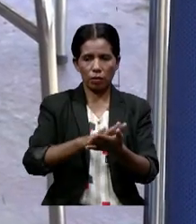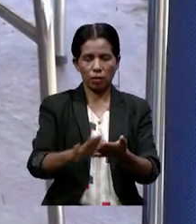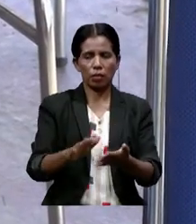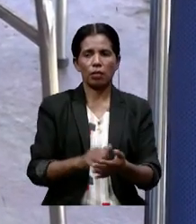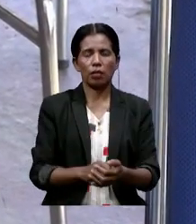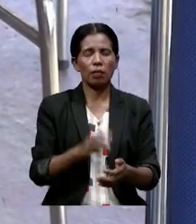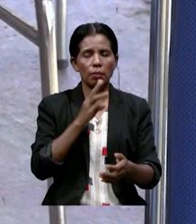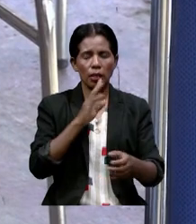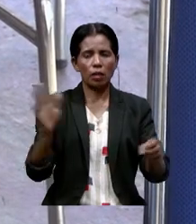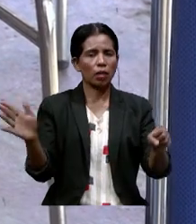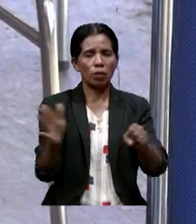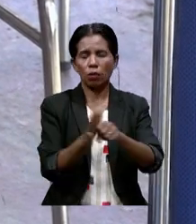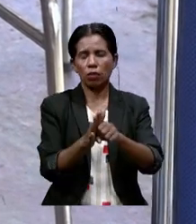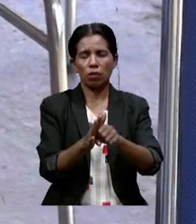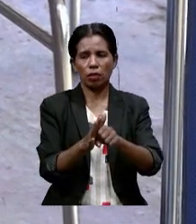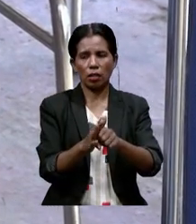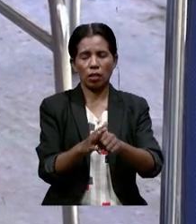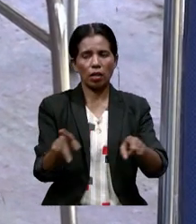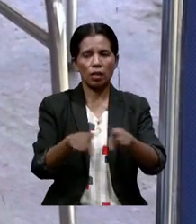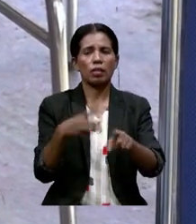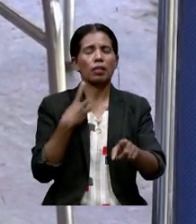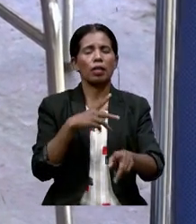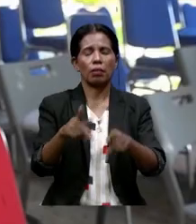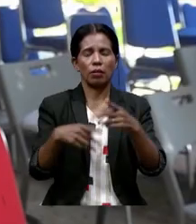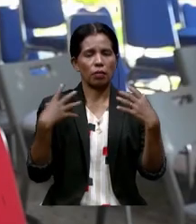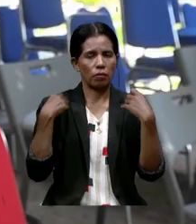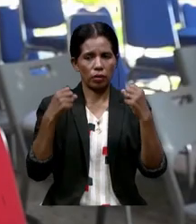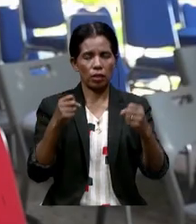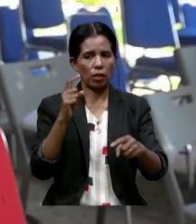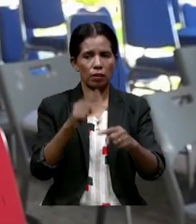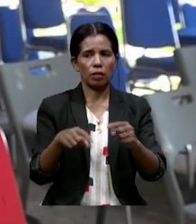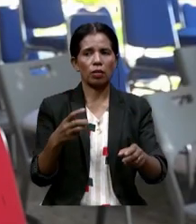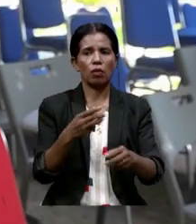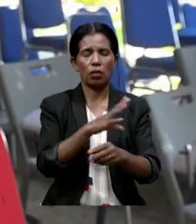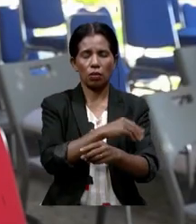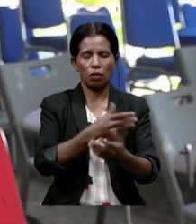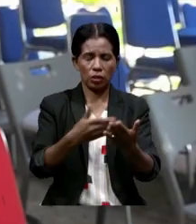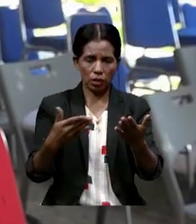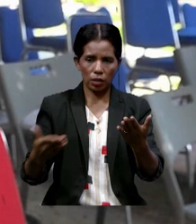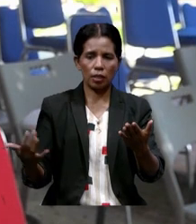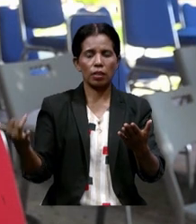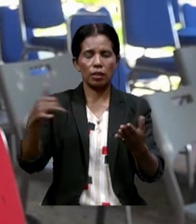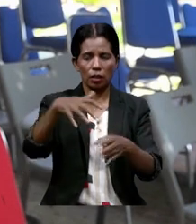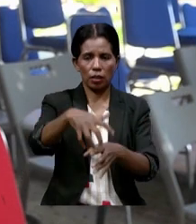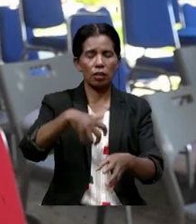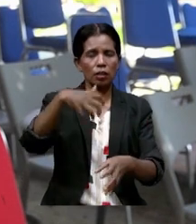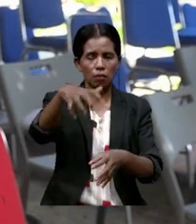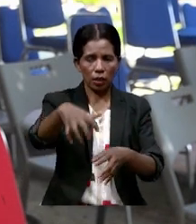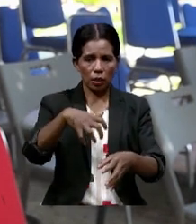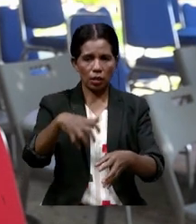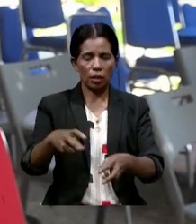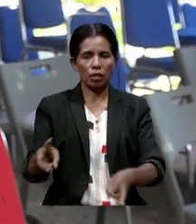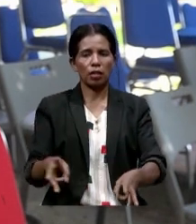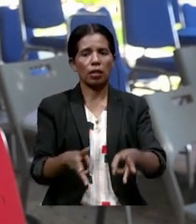ne força a nessa itaema ne força ne labela aguenta. Só equipamento extra ruma, mas bele a lo normaliza ia dalam